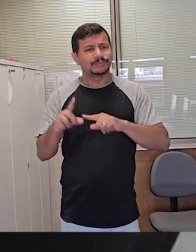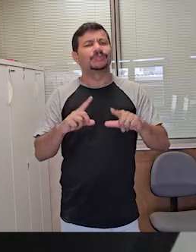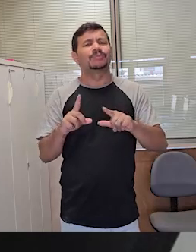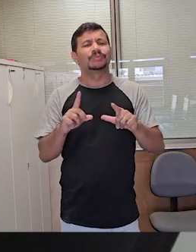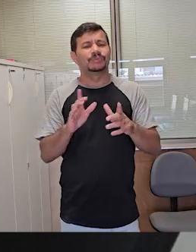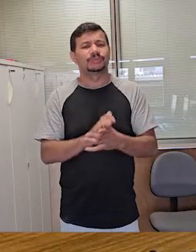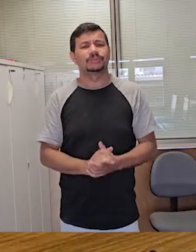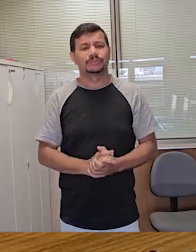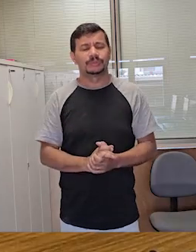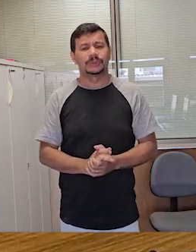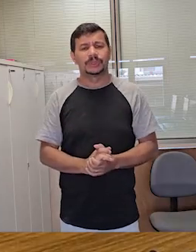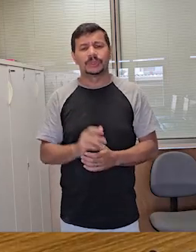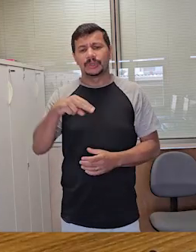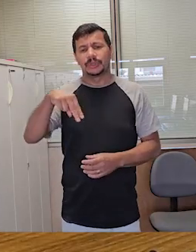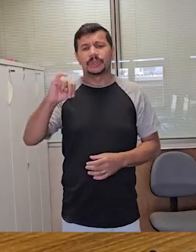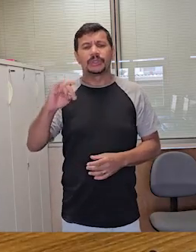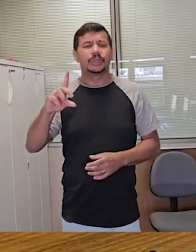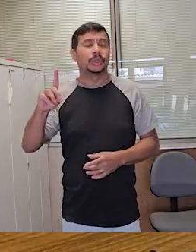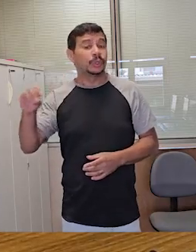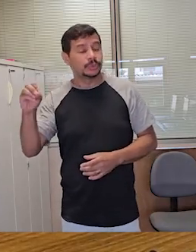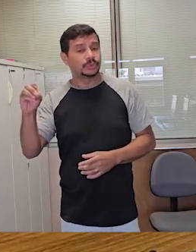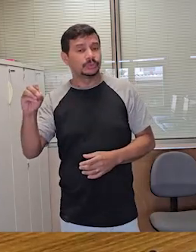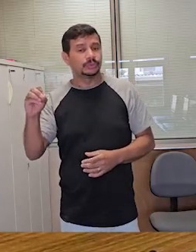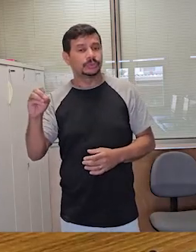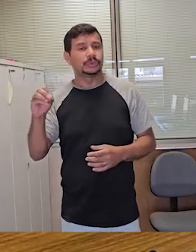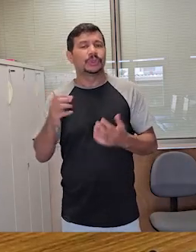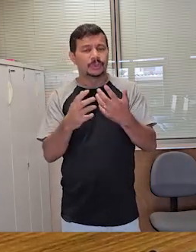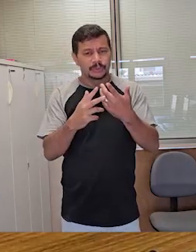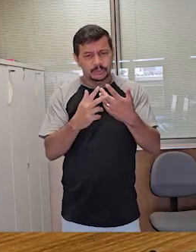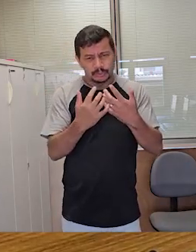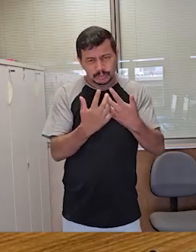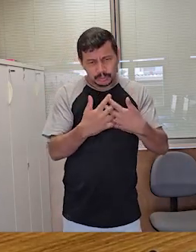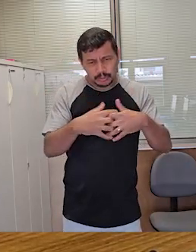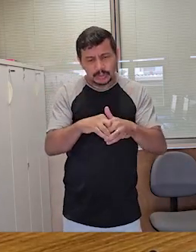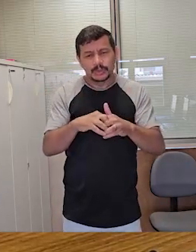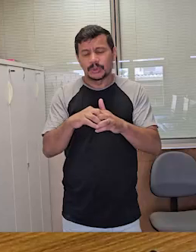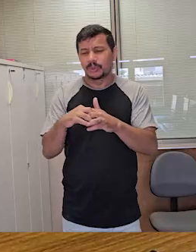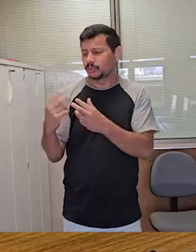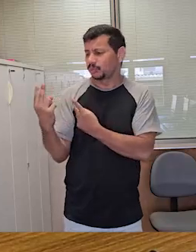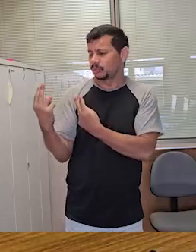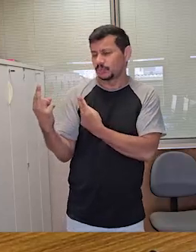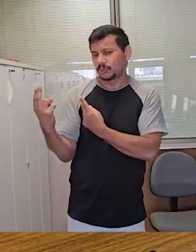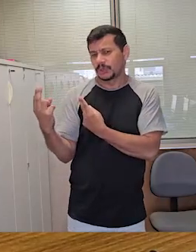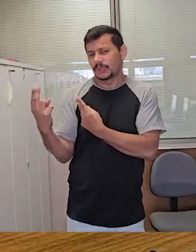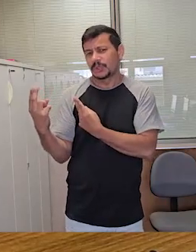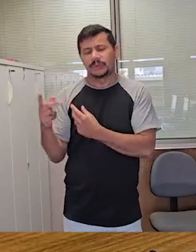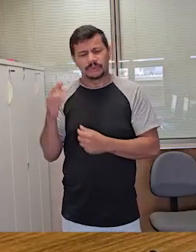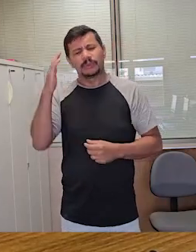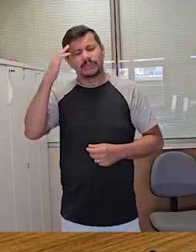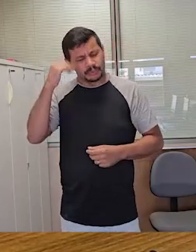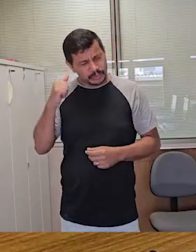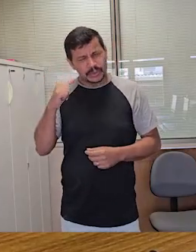saúde, né? Nilton, você é metalúrgico igual eu, né? Que atua no ramo metalúrgico aí. A gente sabe bastante